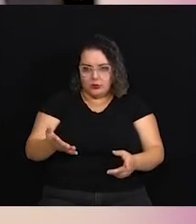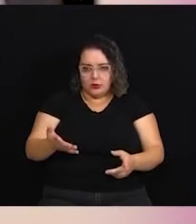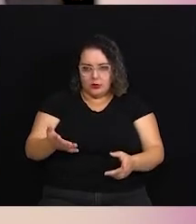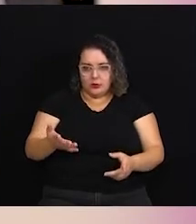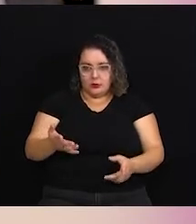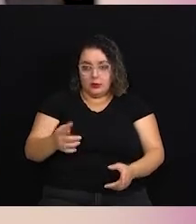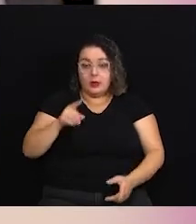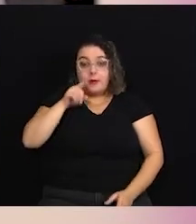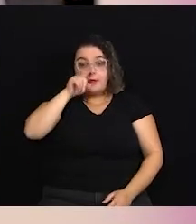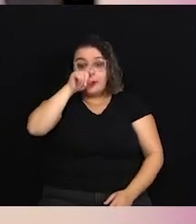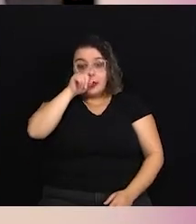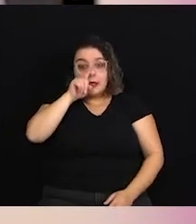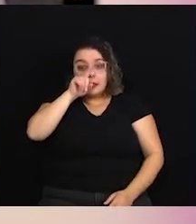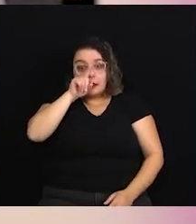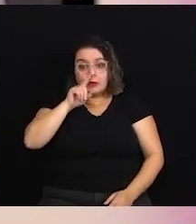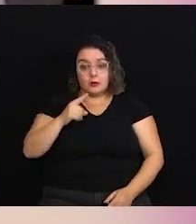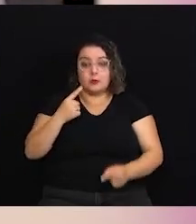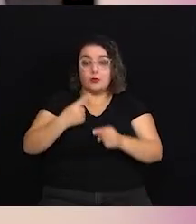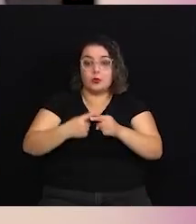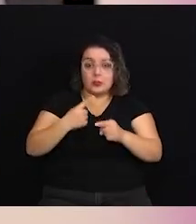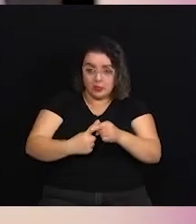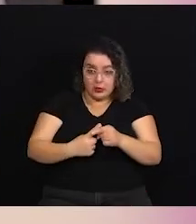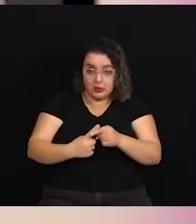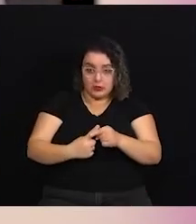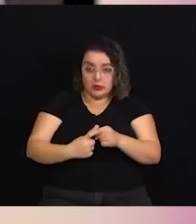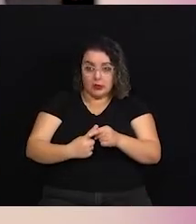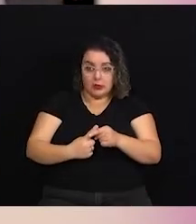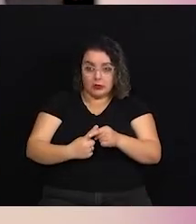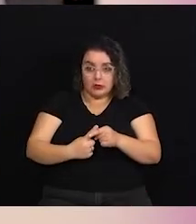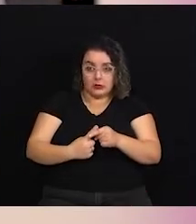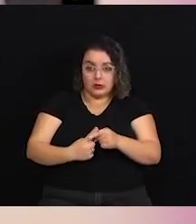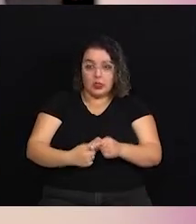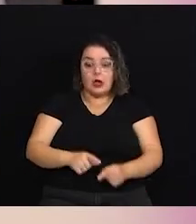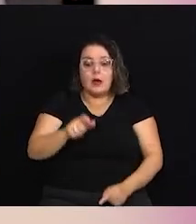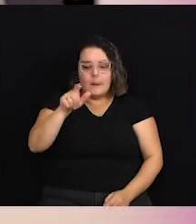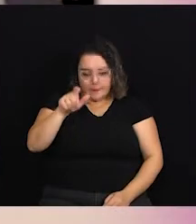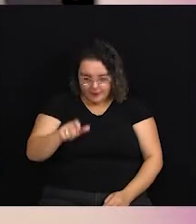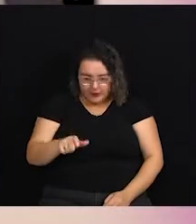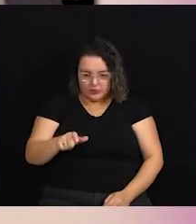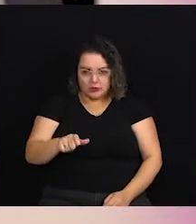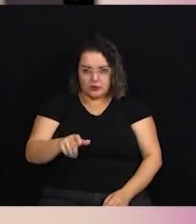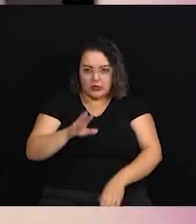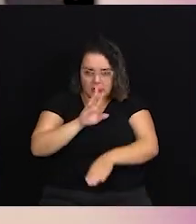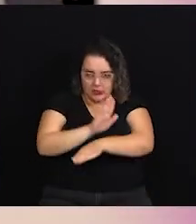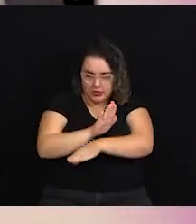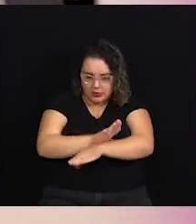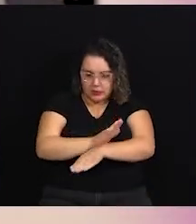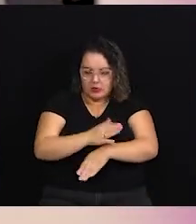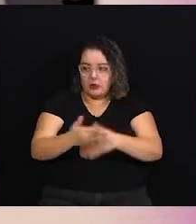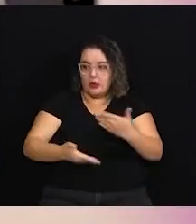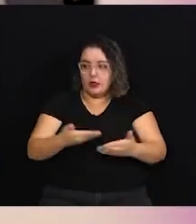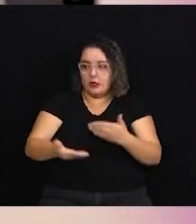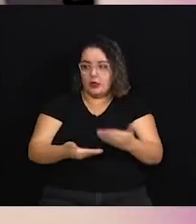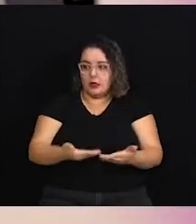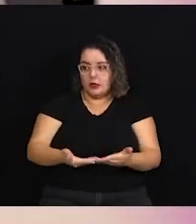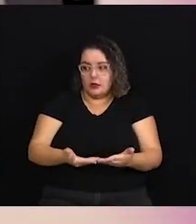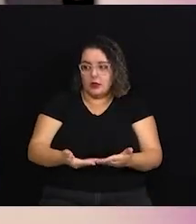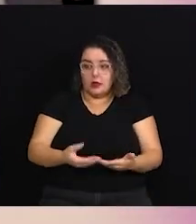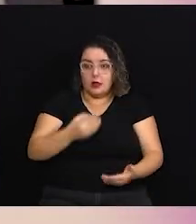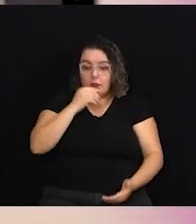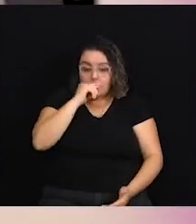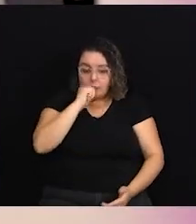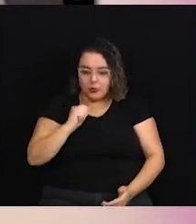extremamente perigosa porque o que a pessoa quando está lá cudini Alguém fala para ela